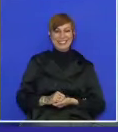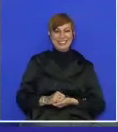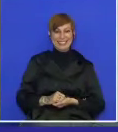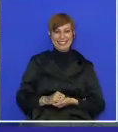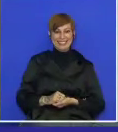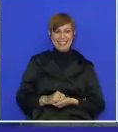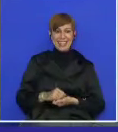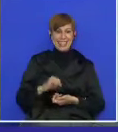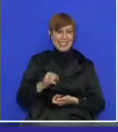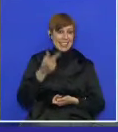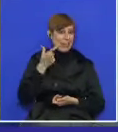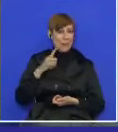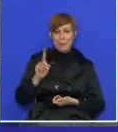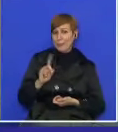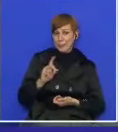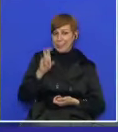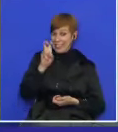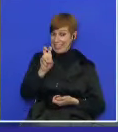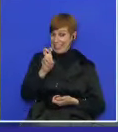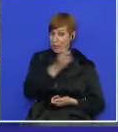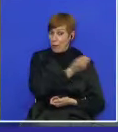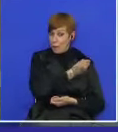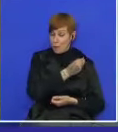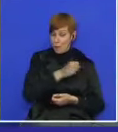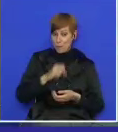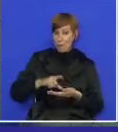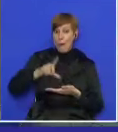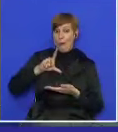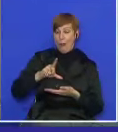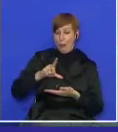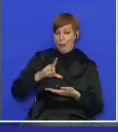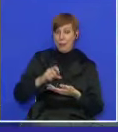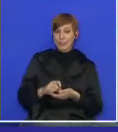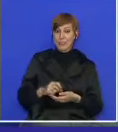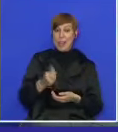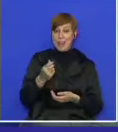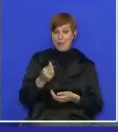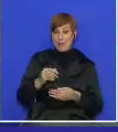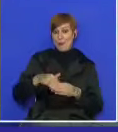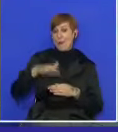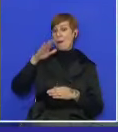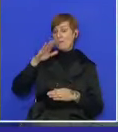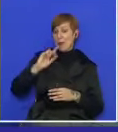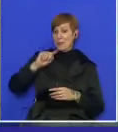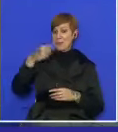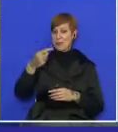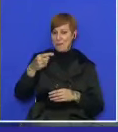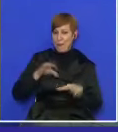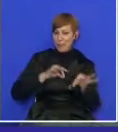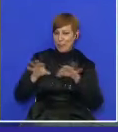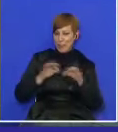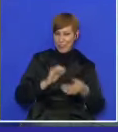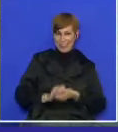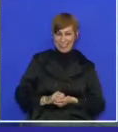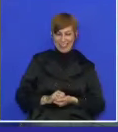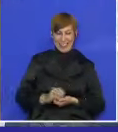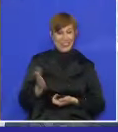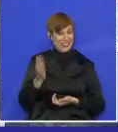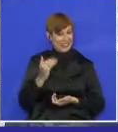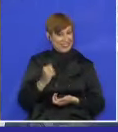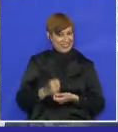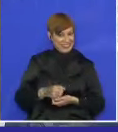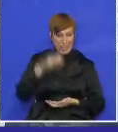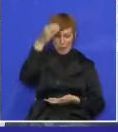R$ 3.352.730,52. Se ninguém acertar os 5 números, o prêmio acumula e o valor fica ainda maior para o próximo sorteio. Vamos lá?